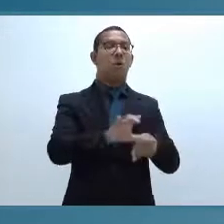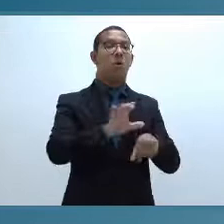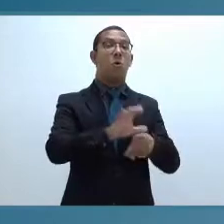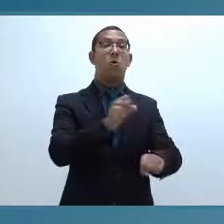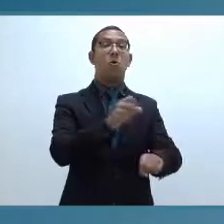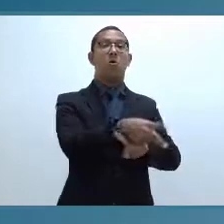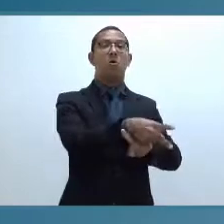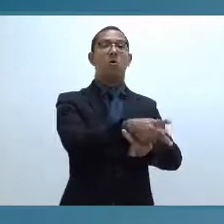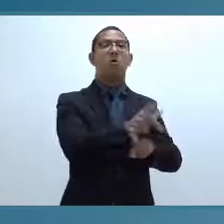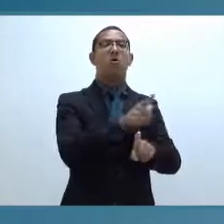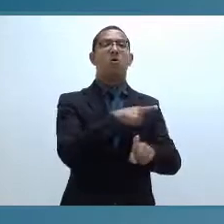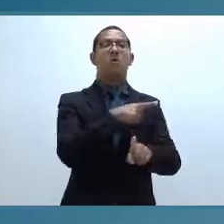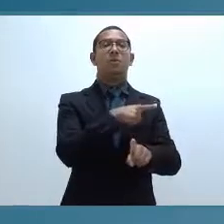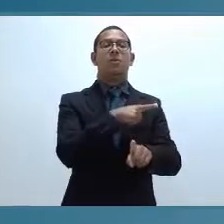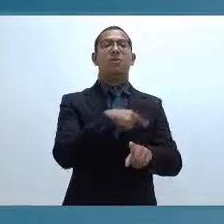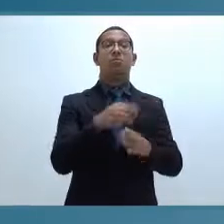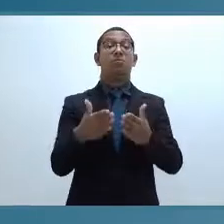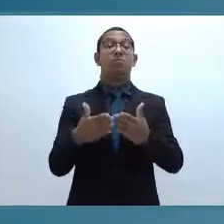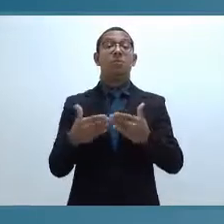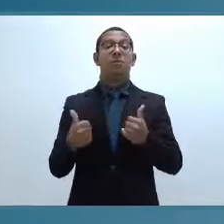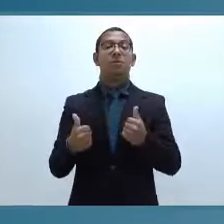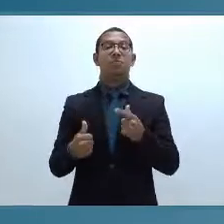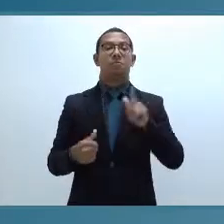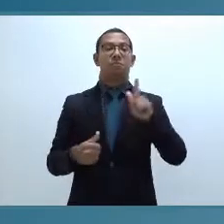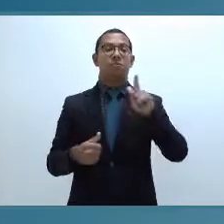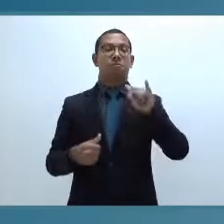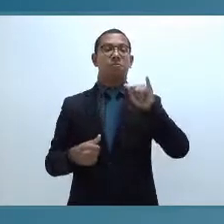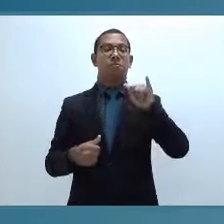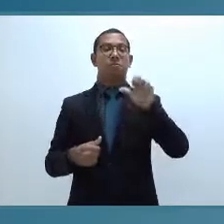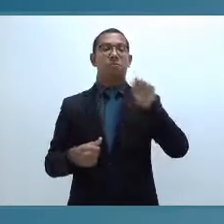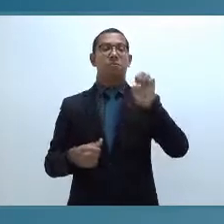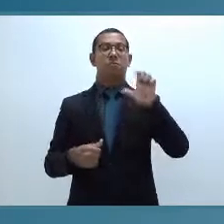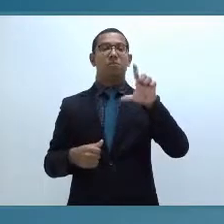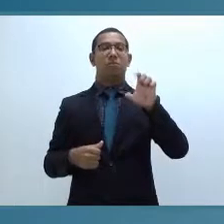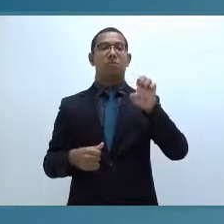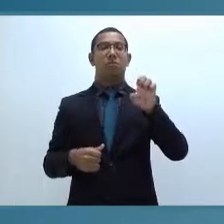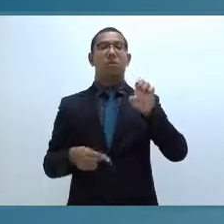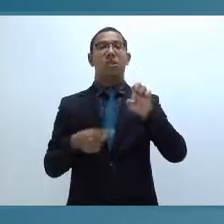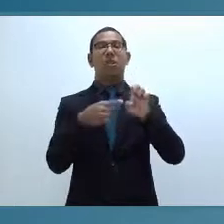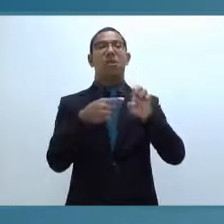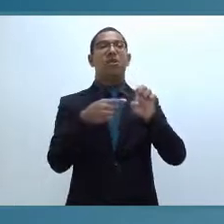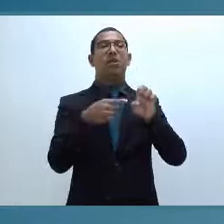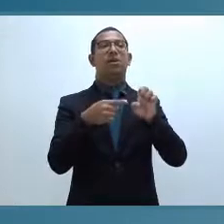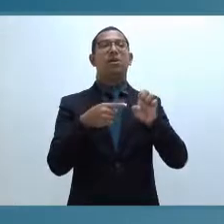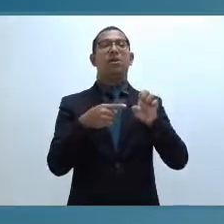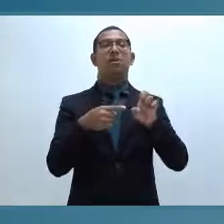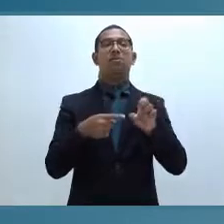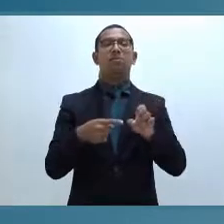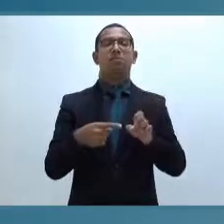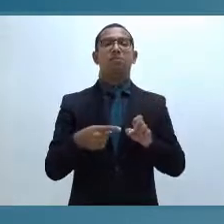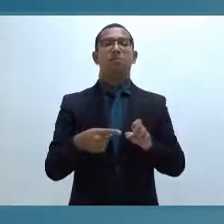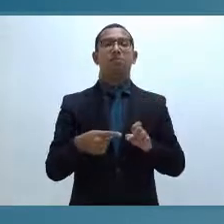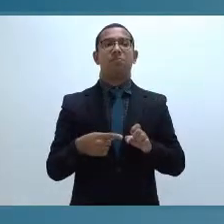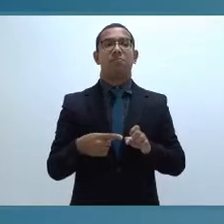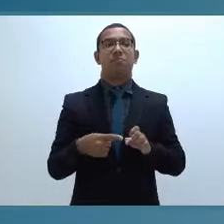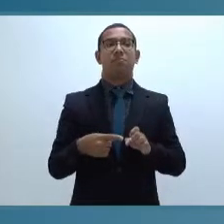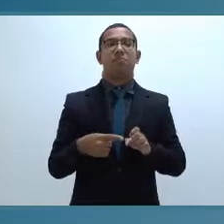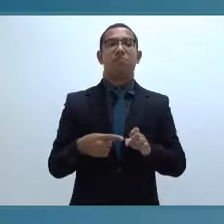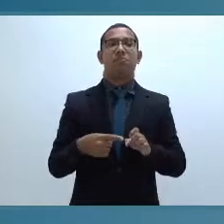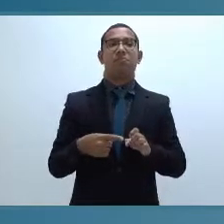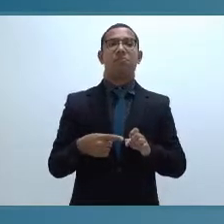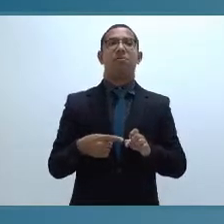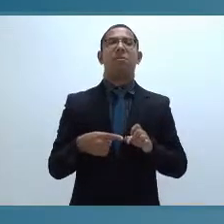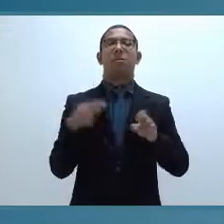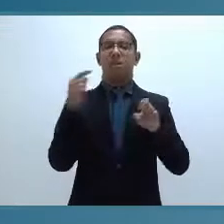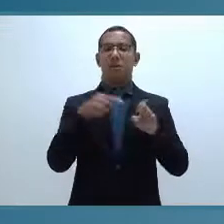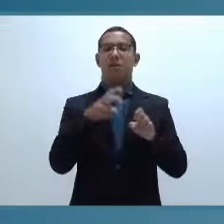verificando-se que a requerente não excede o percentual de